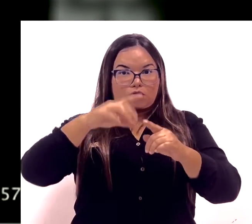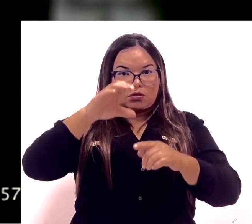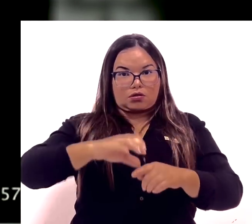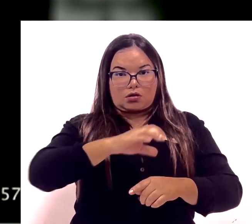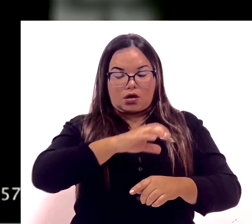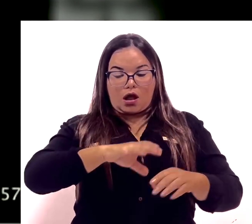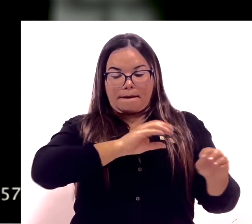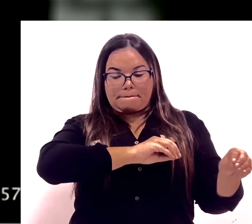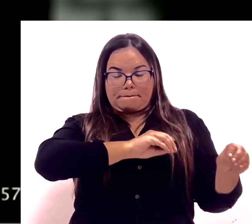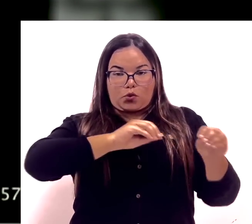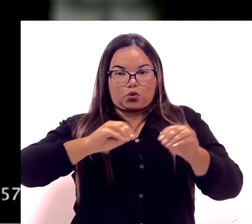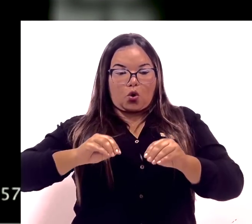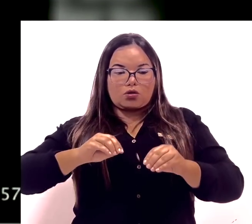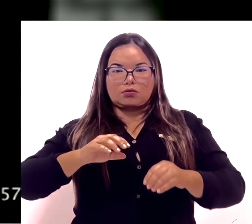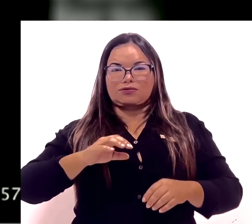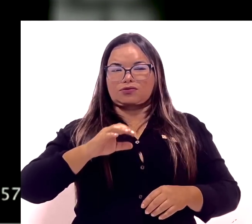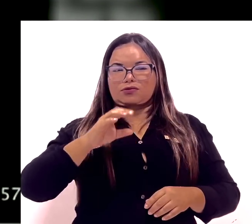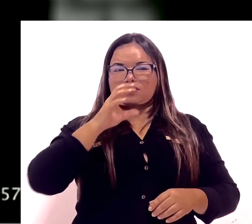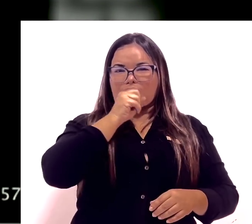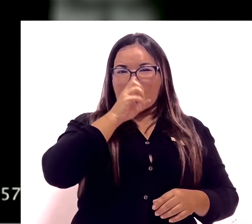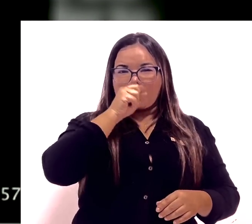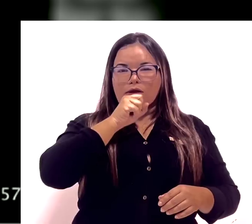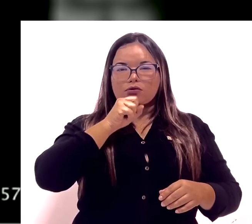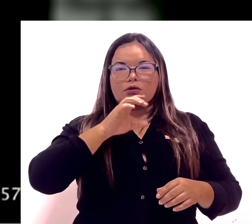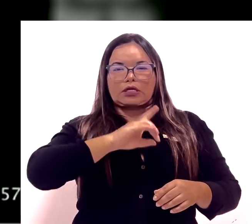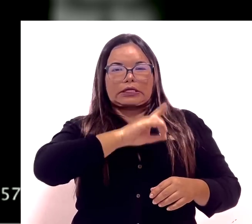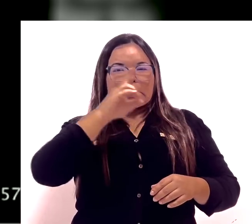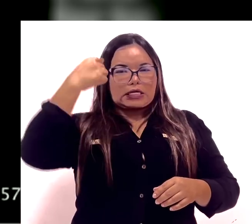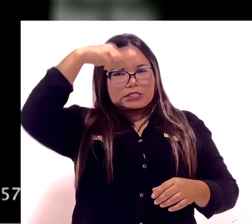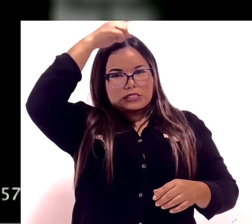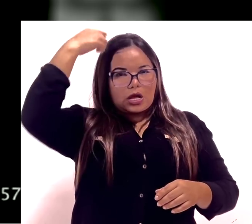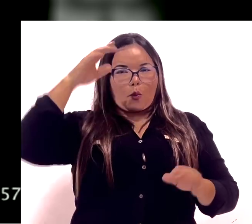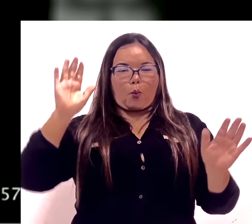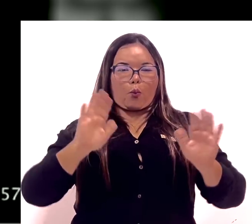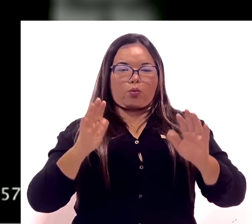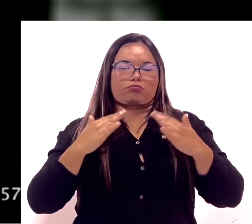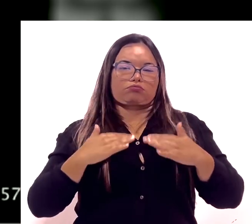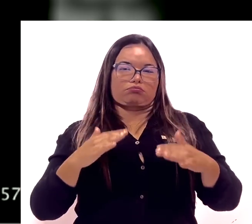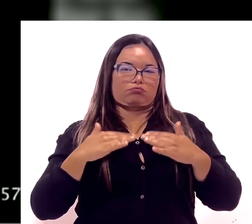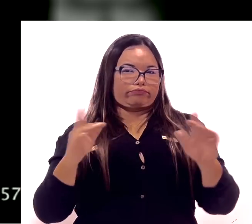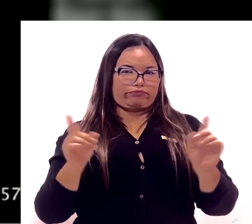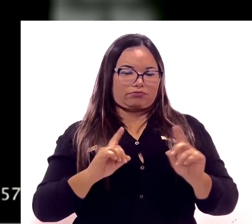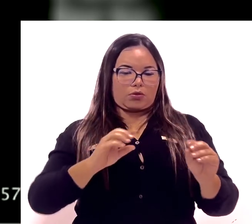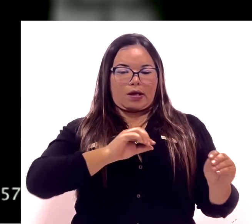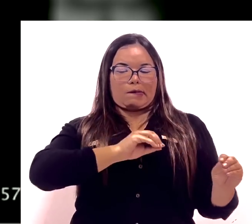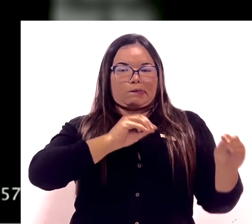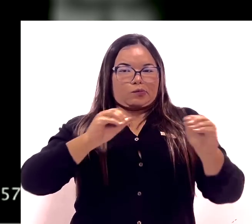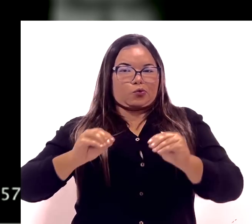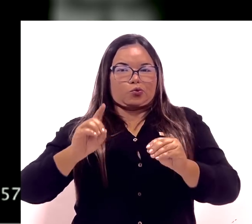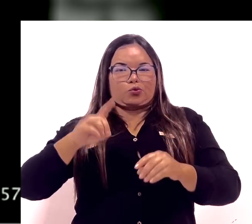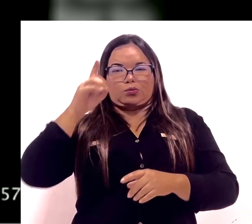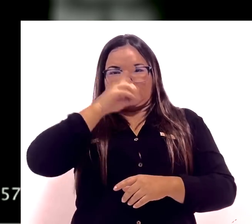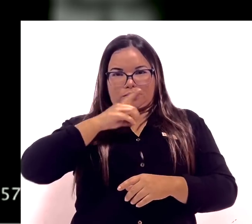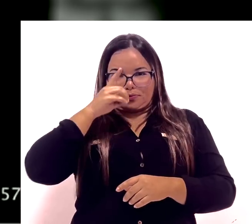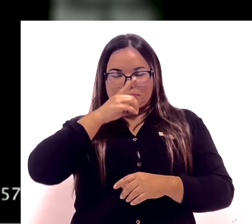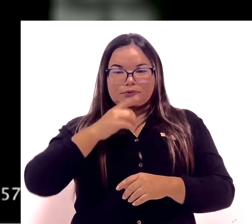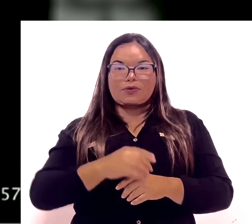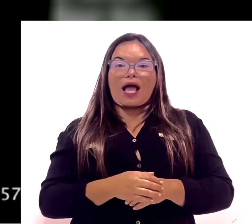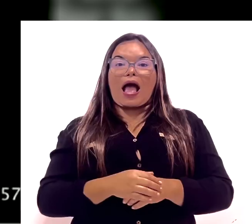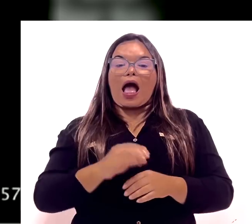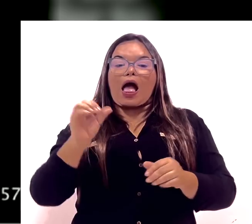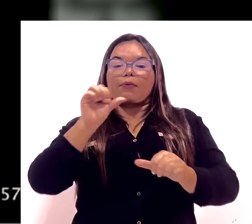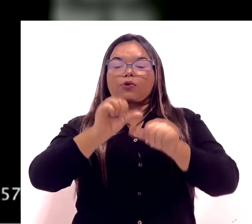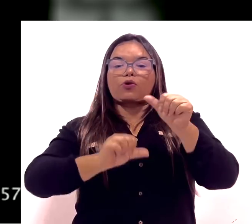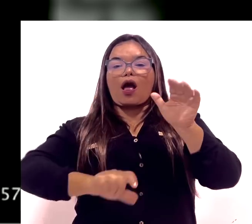do sábado judaico, o 7º dia, para o primeiro dia da semana, fez o terceiro mandamento se referir ao domingo, porque